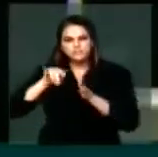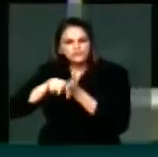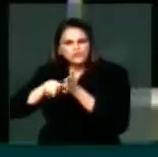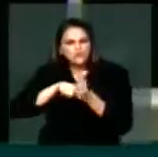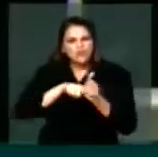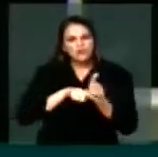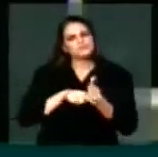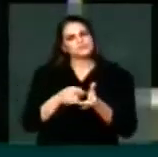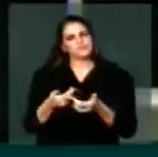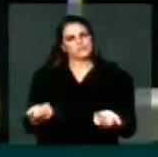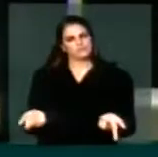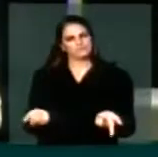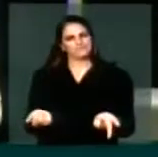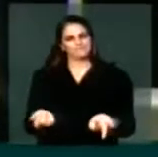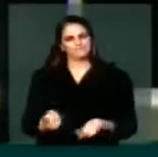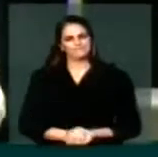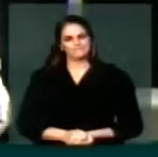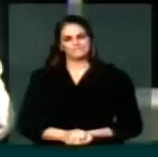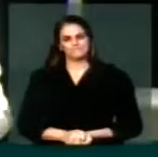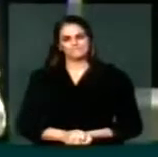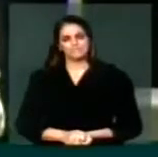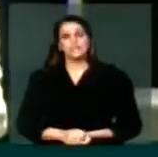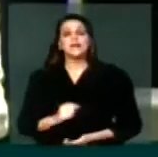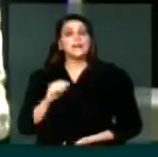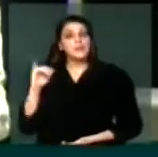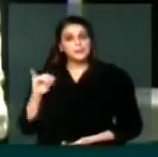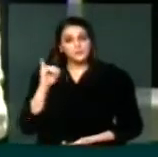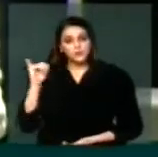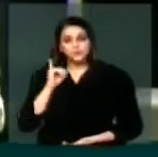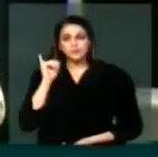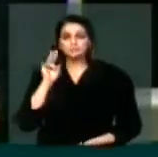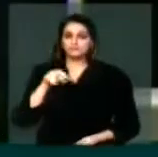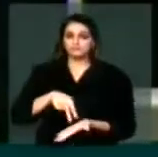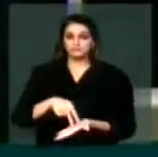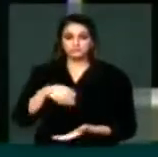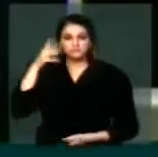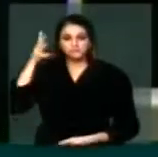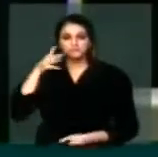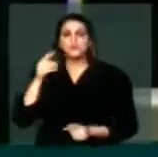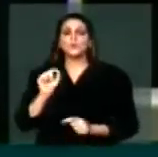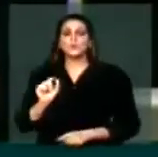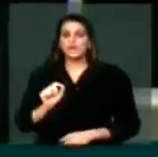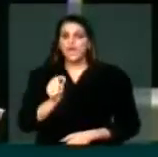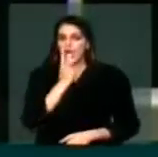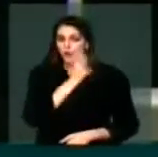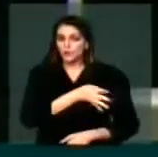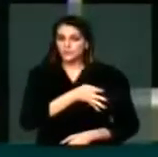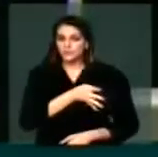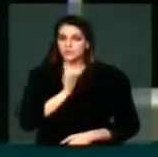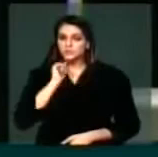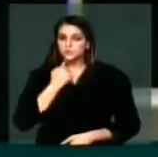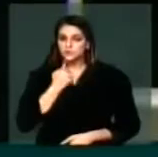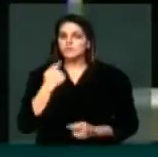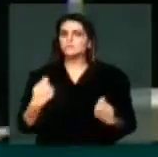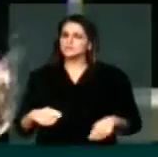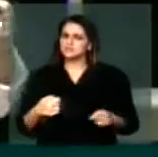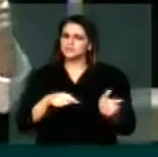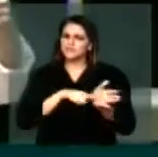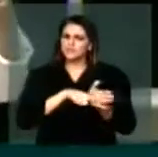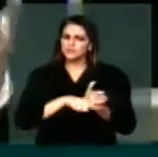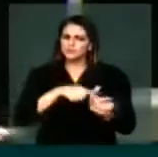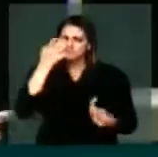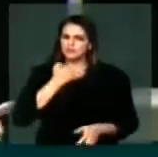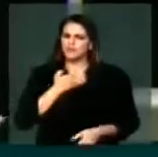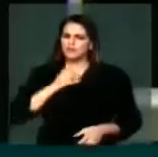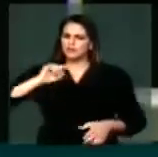o que está sendo denunciado. Mas é importante que a gente diga, presidente, que denúncia de corrupção precisa de investigação, precisa